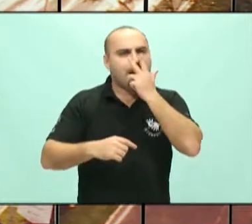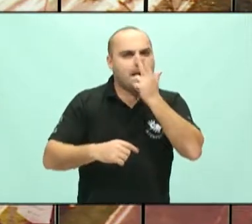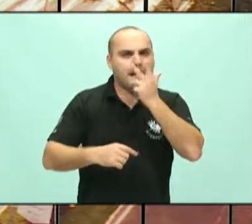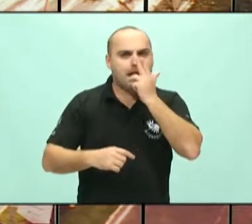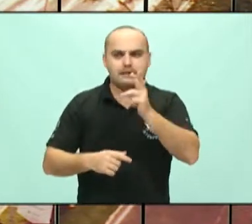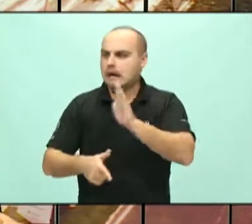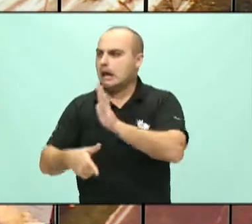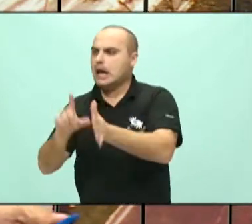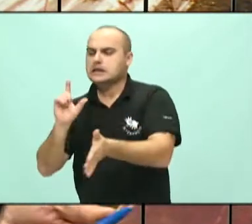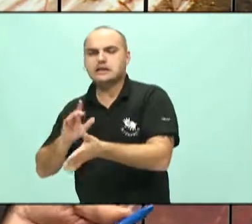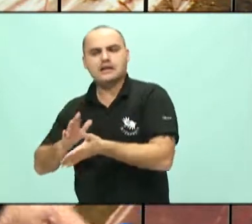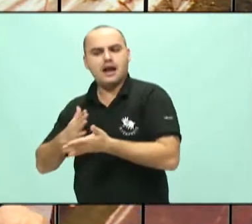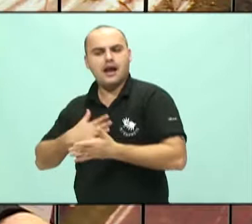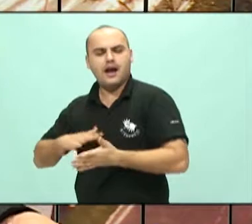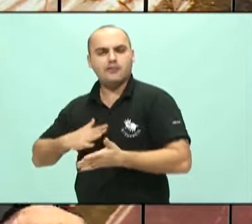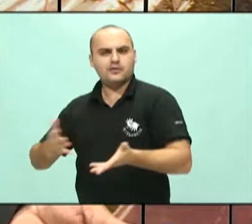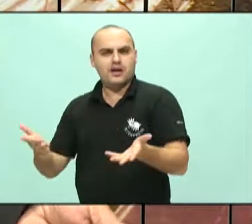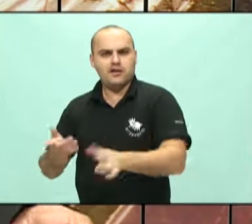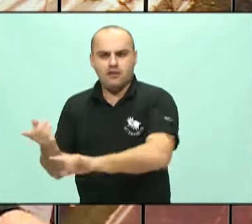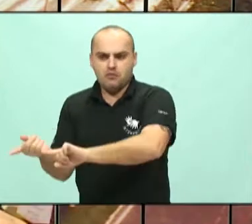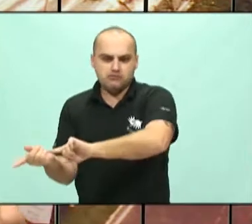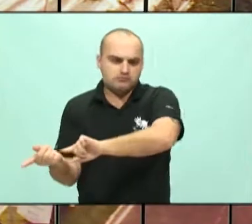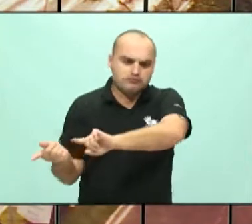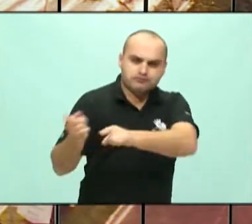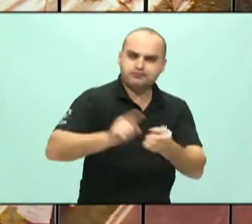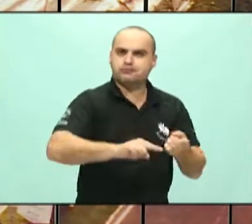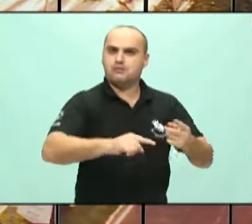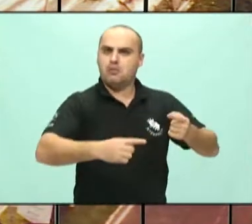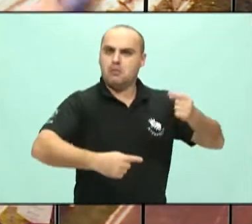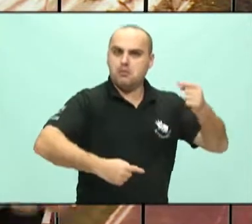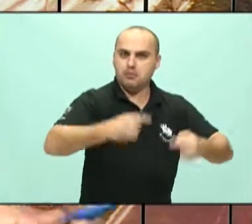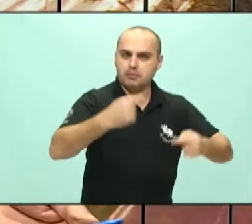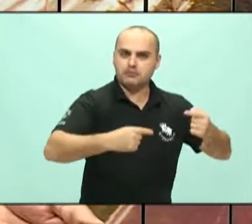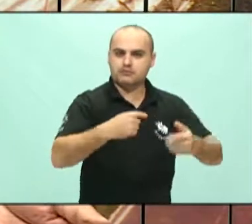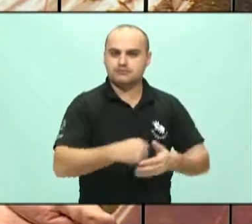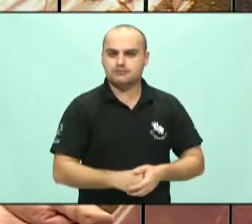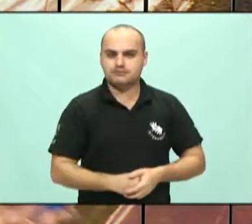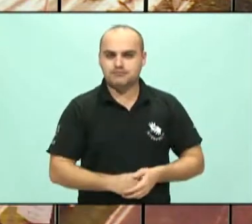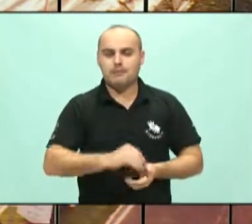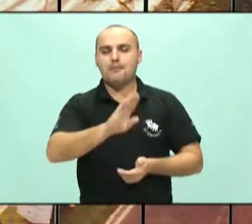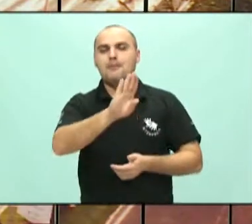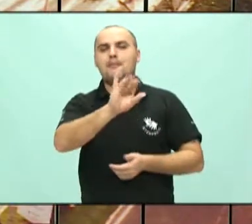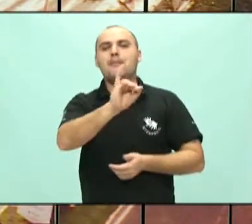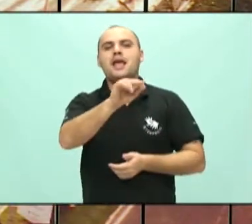assunto num assunto extremamente polêmico, binário da Fazenda.